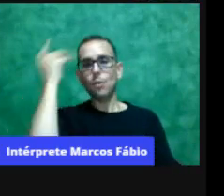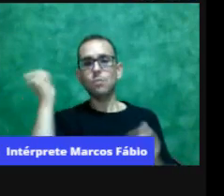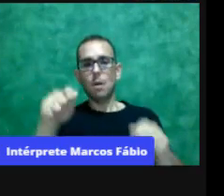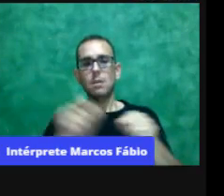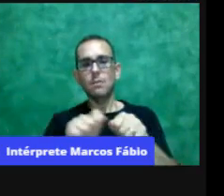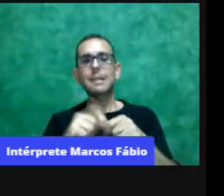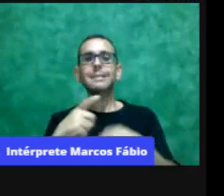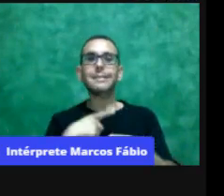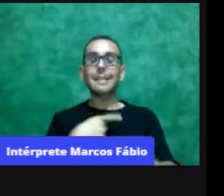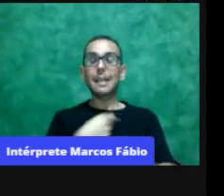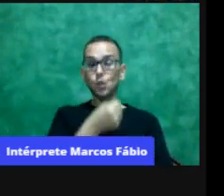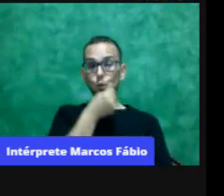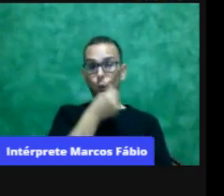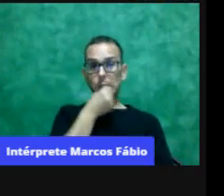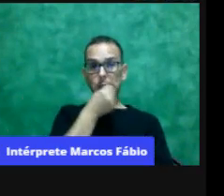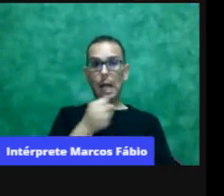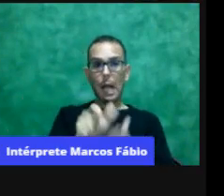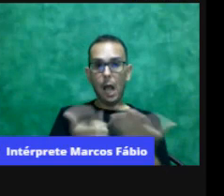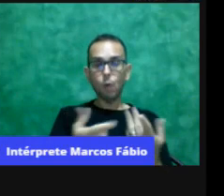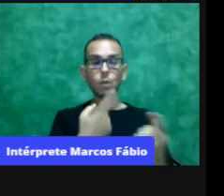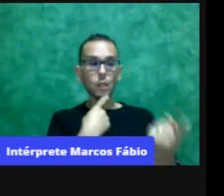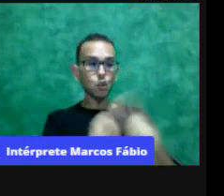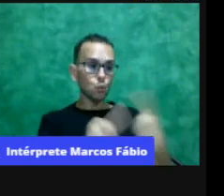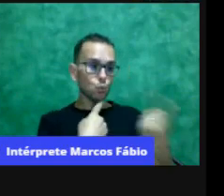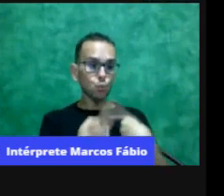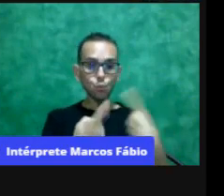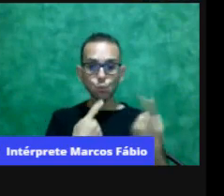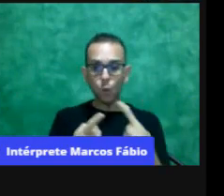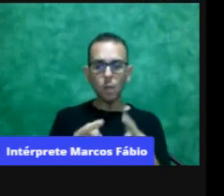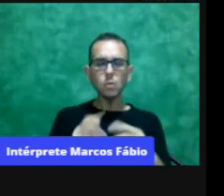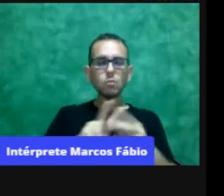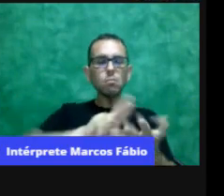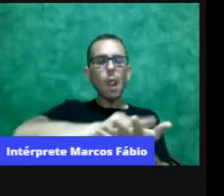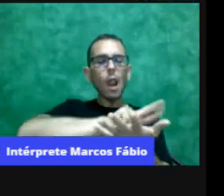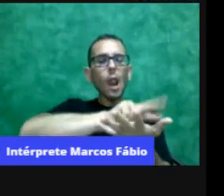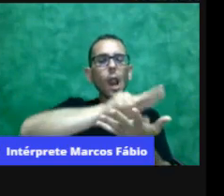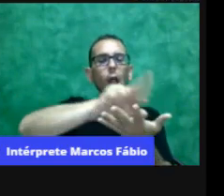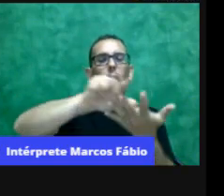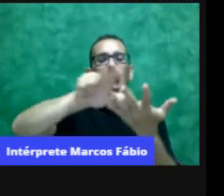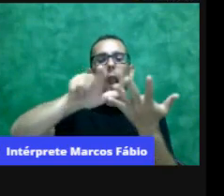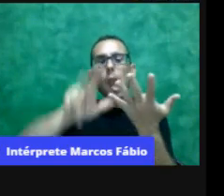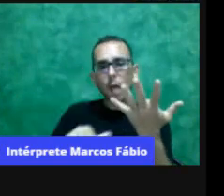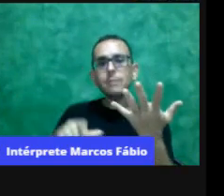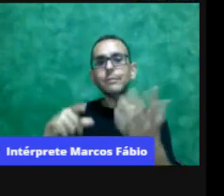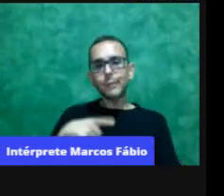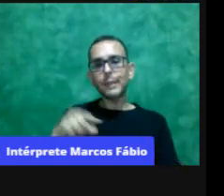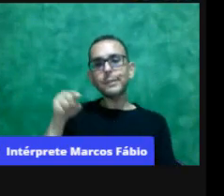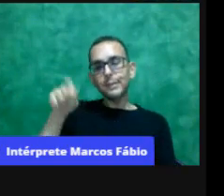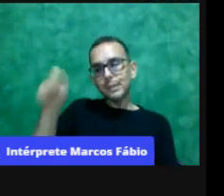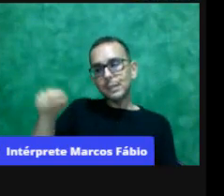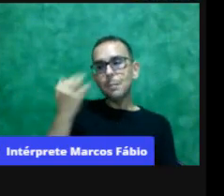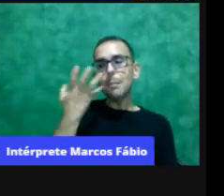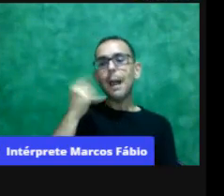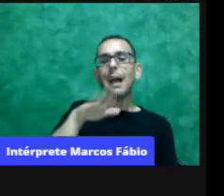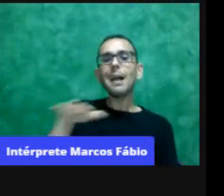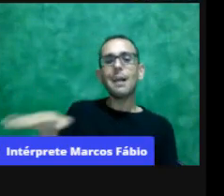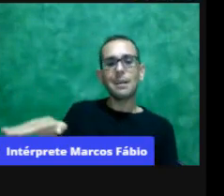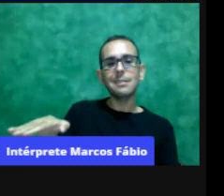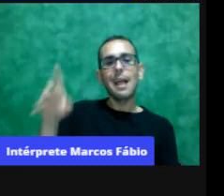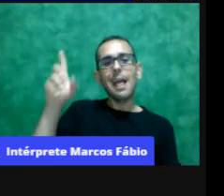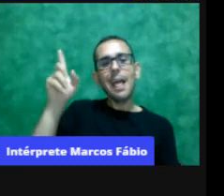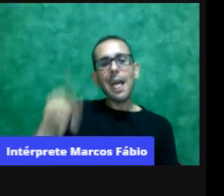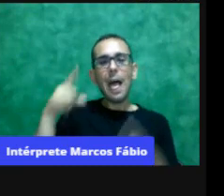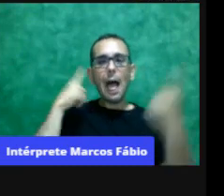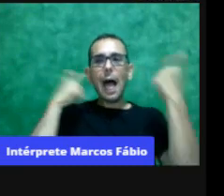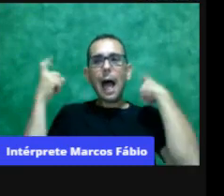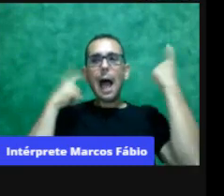tem jornal, tem discussões a respeito de inúmeras coisas, e tem podcasts para crianças, né? Que são aqueles áudios